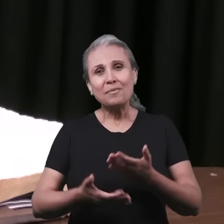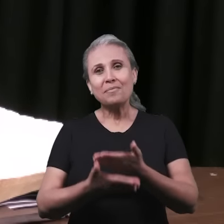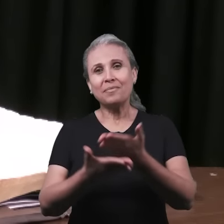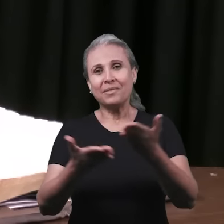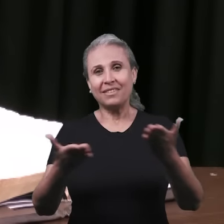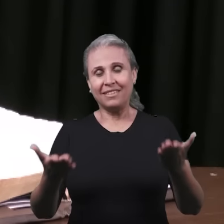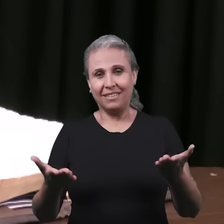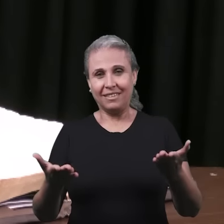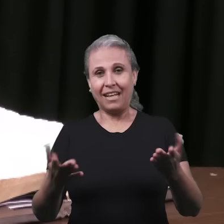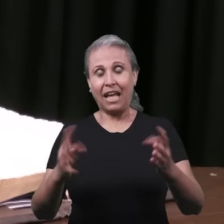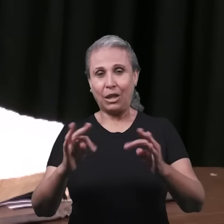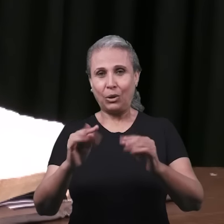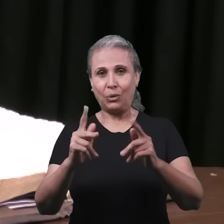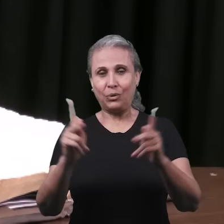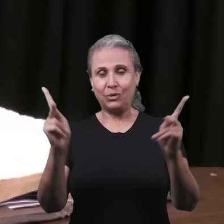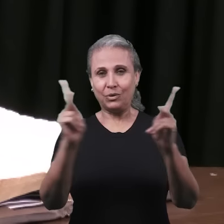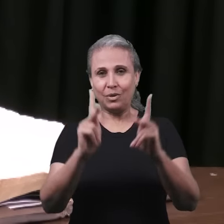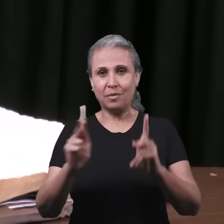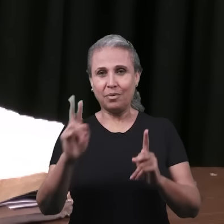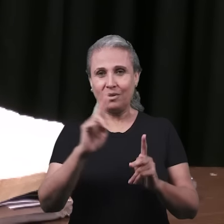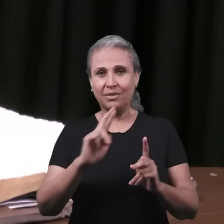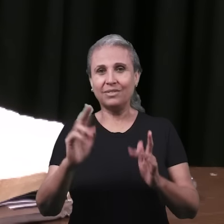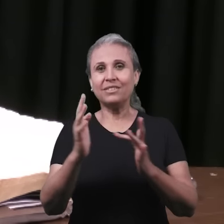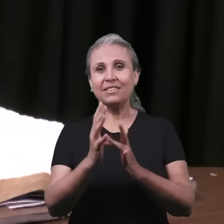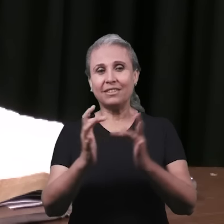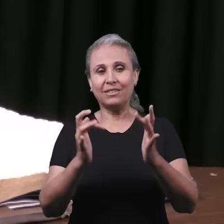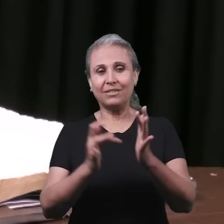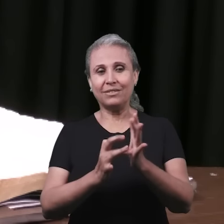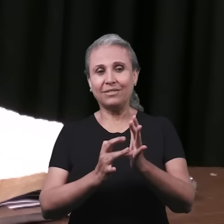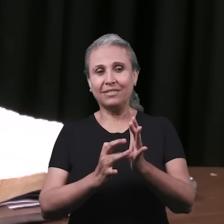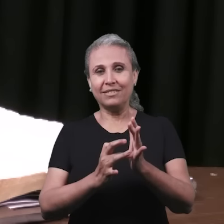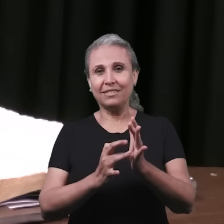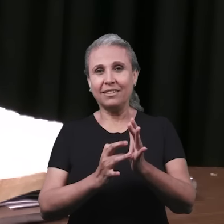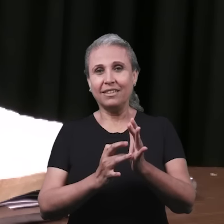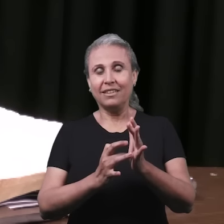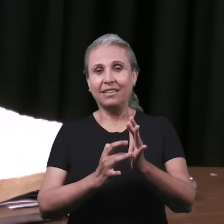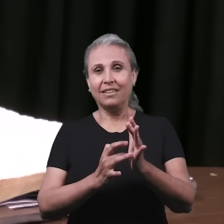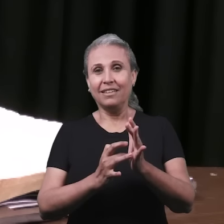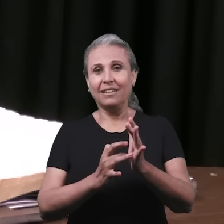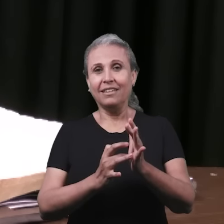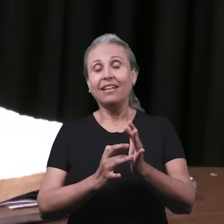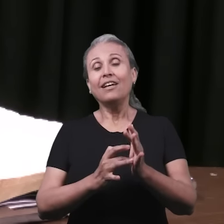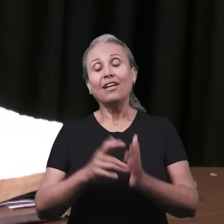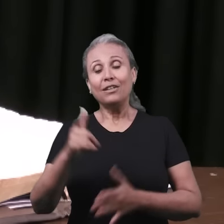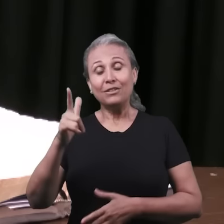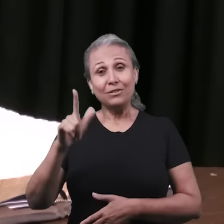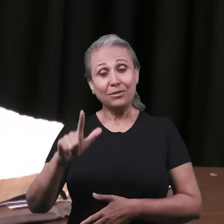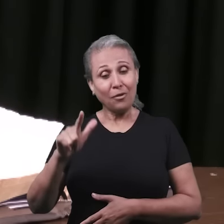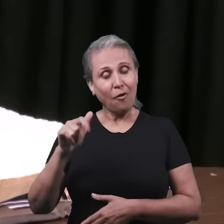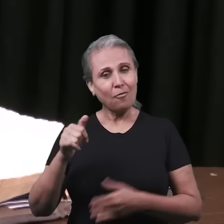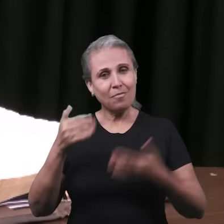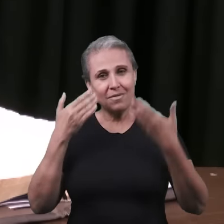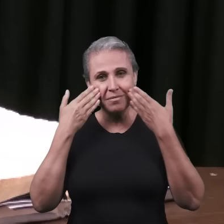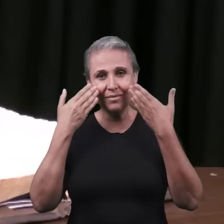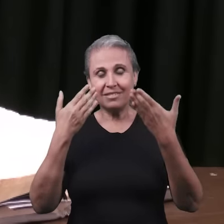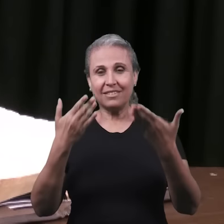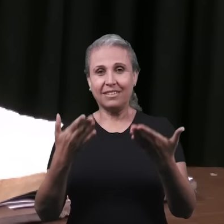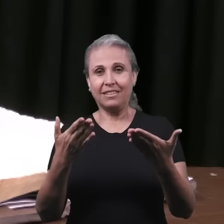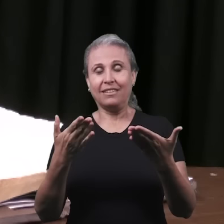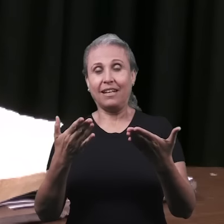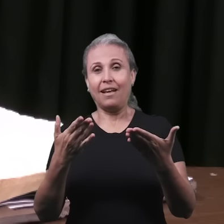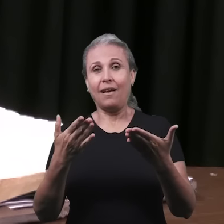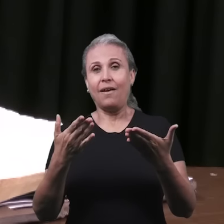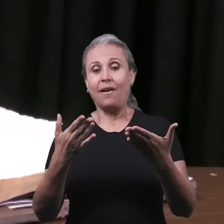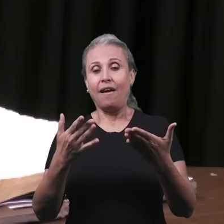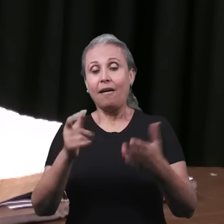Nós queremos saudar a todos com a paz do Senhor Jesus. Estamos aqui mais uma vez para apresentarmos